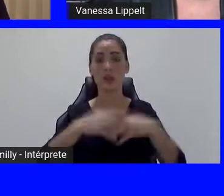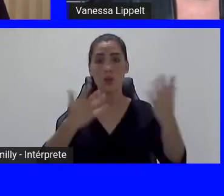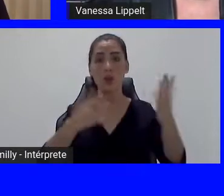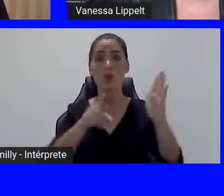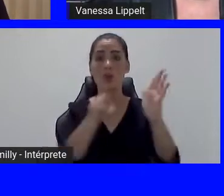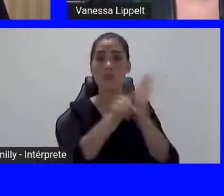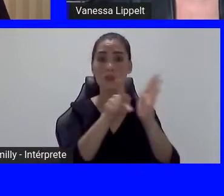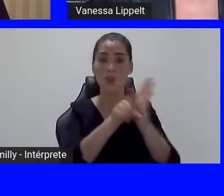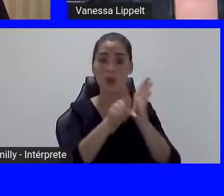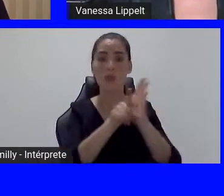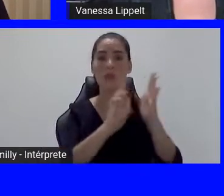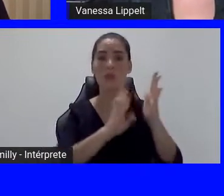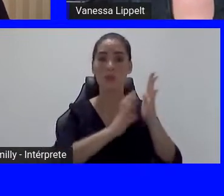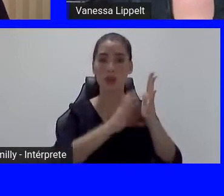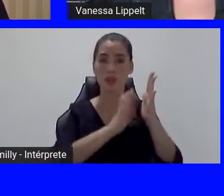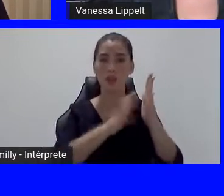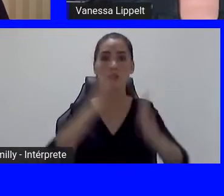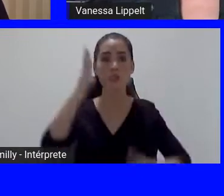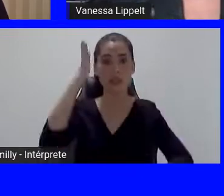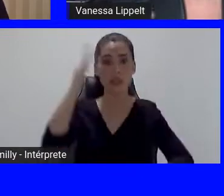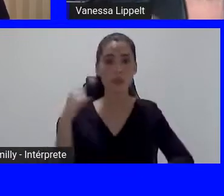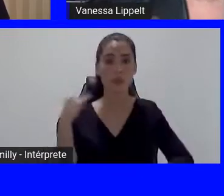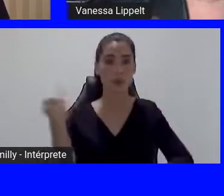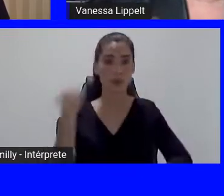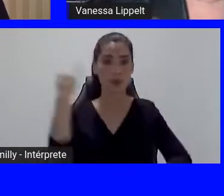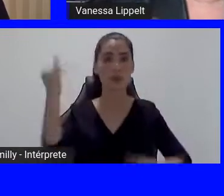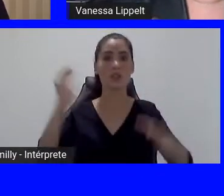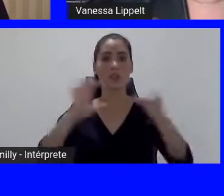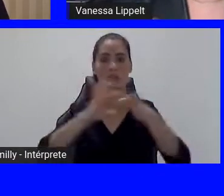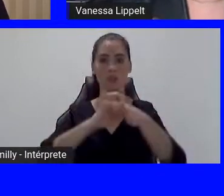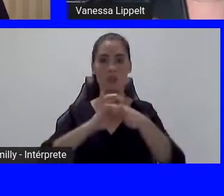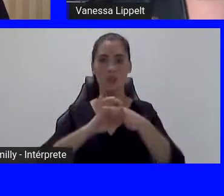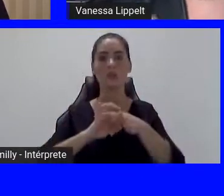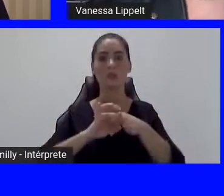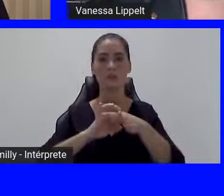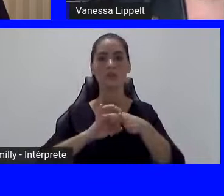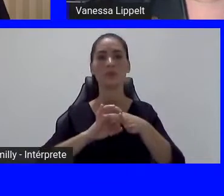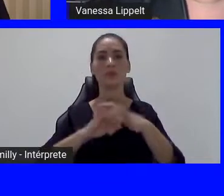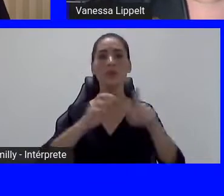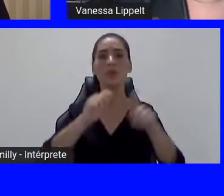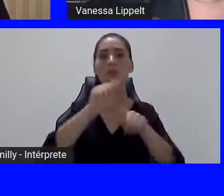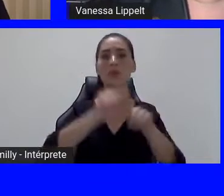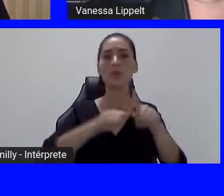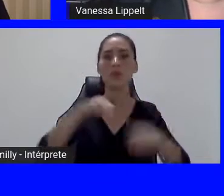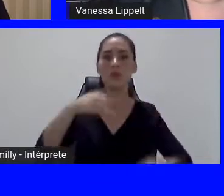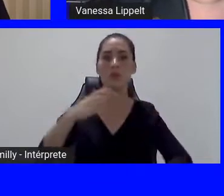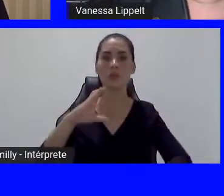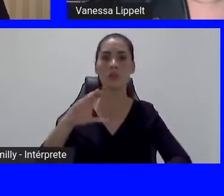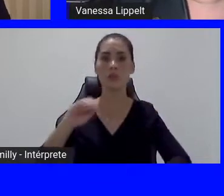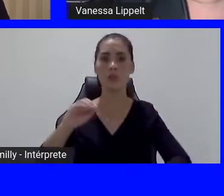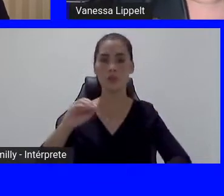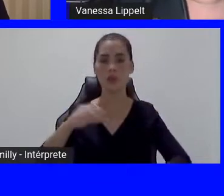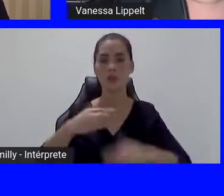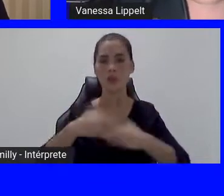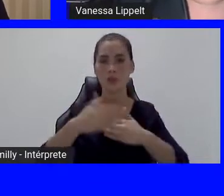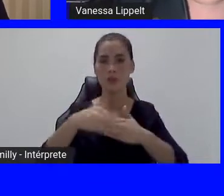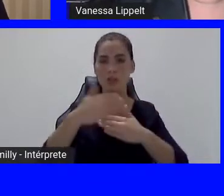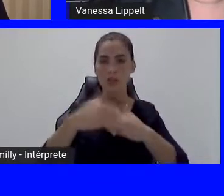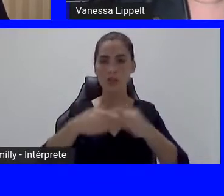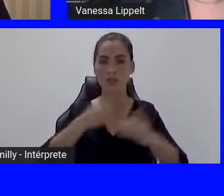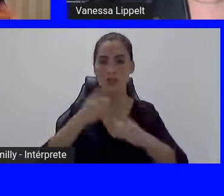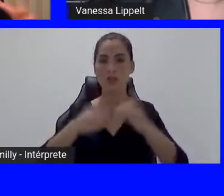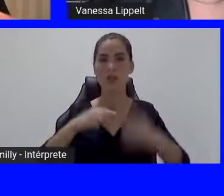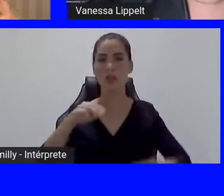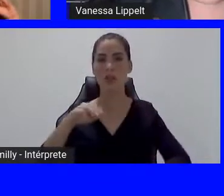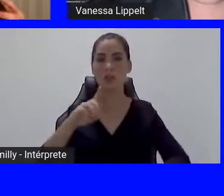estamos falando disso, não vamos esquecer que agora, o mês de março, nós estamos avançando no diálogo com o PSDB e com a União Brasil. MDB, União